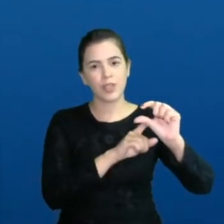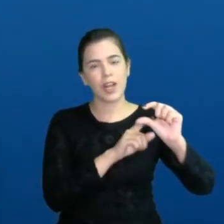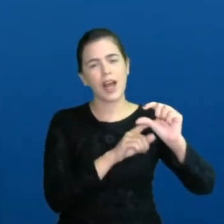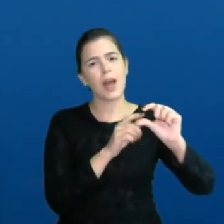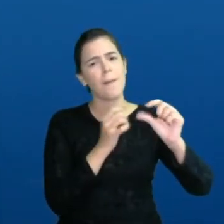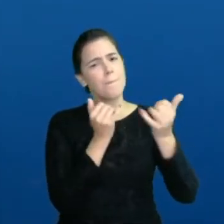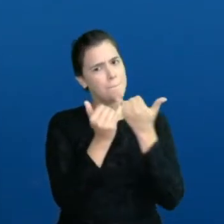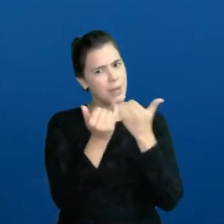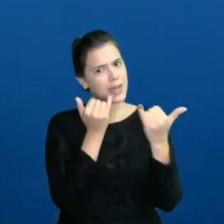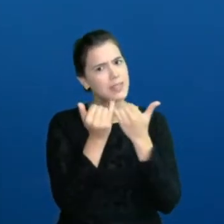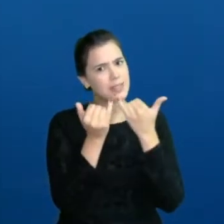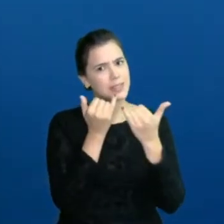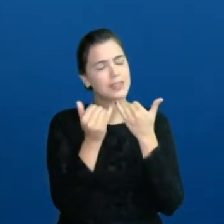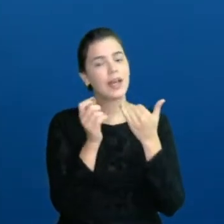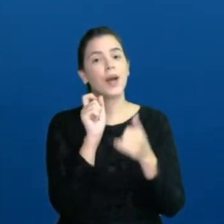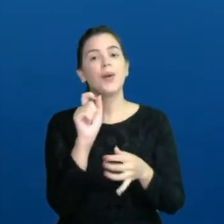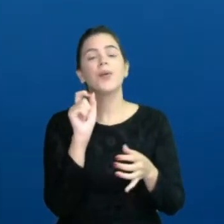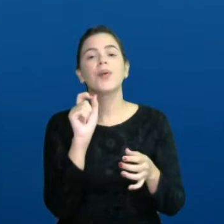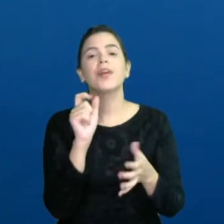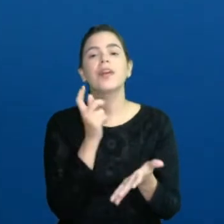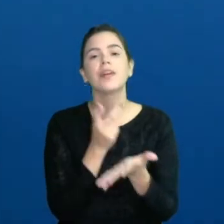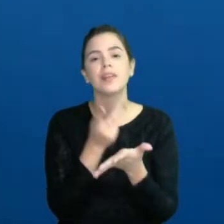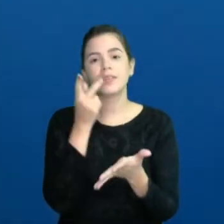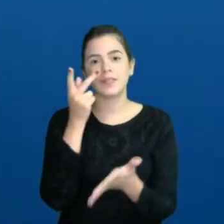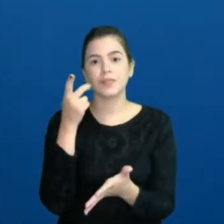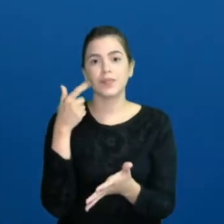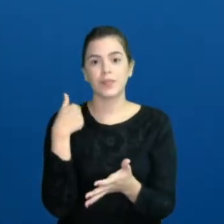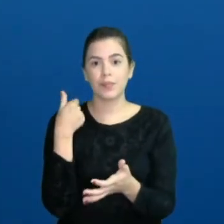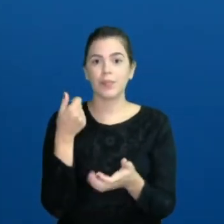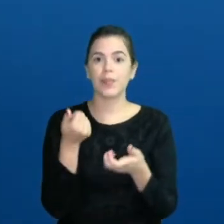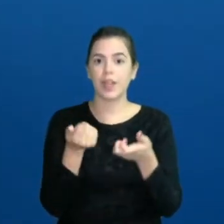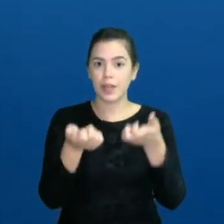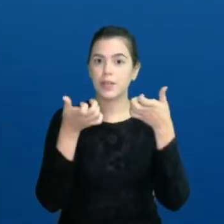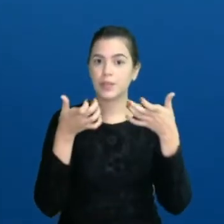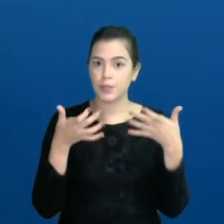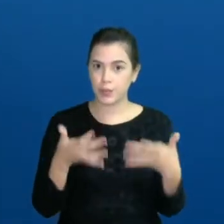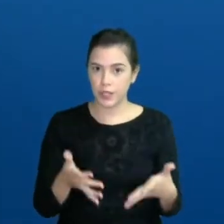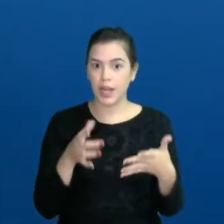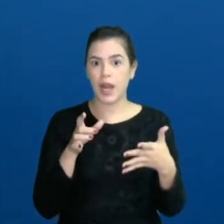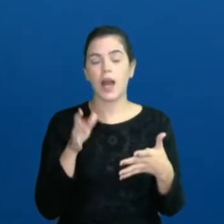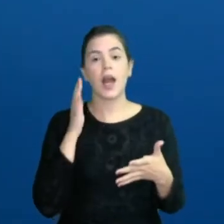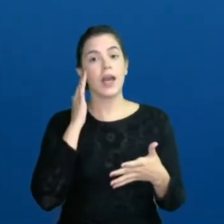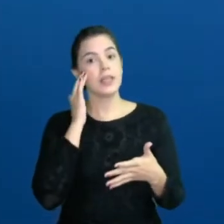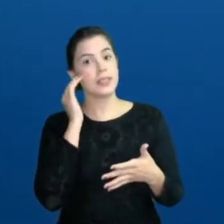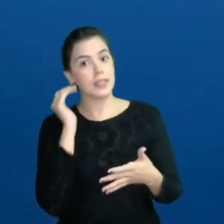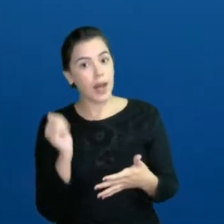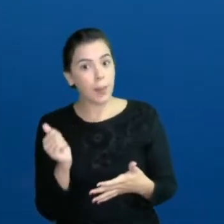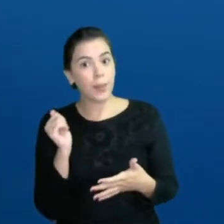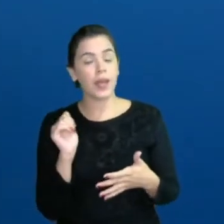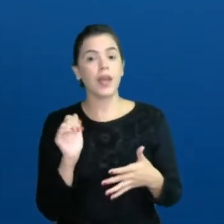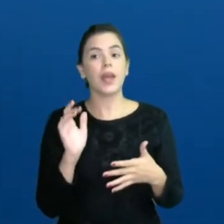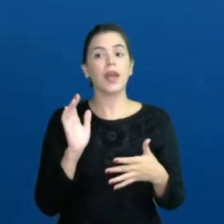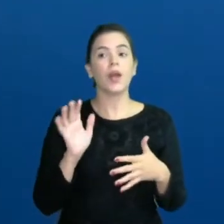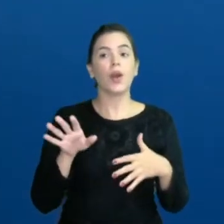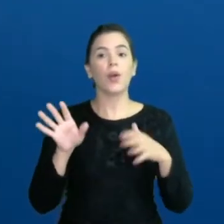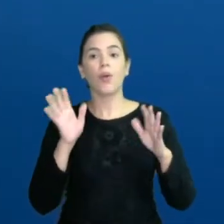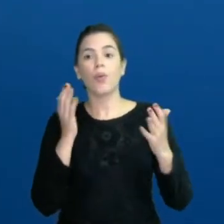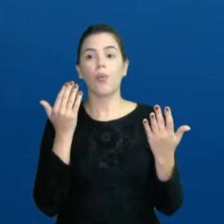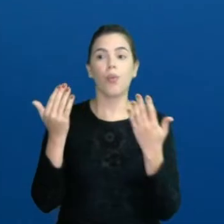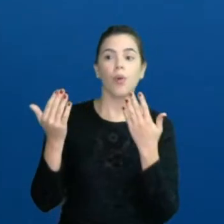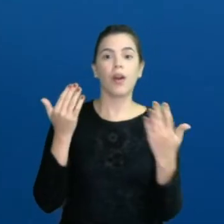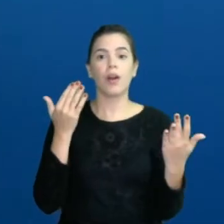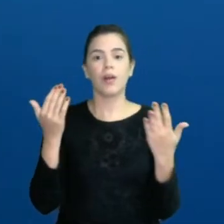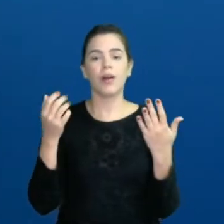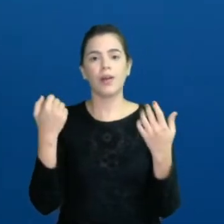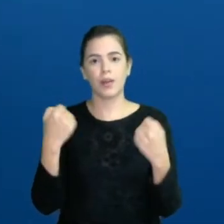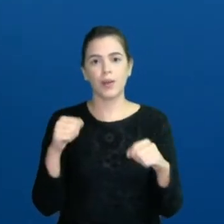muito parecidas. Então, o que que acontece? Para eu distinguir elas, ou seja, para eu saber qual é qual, eu tenho que prestar atenção